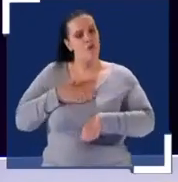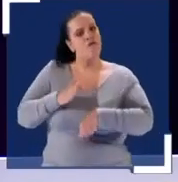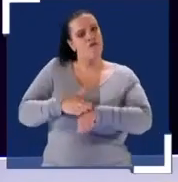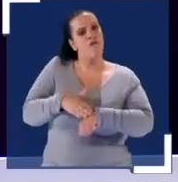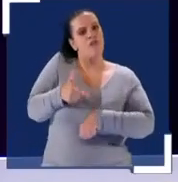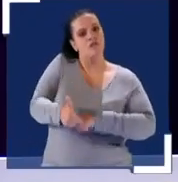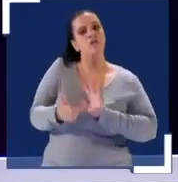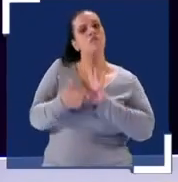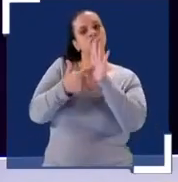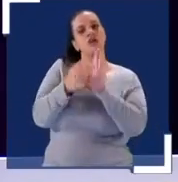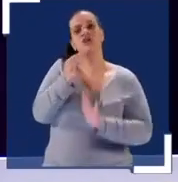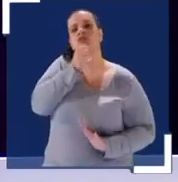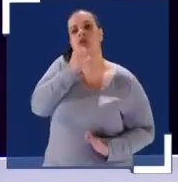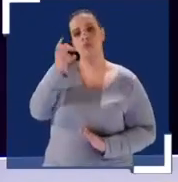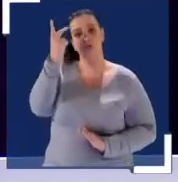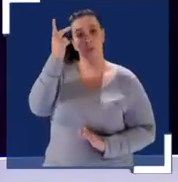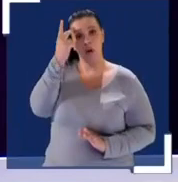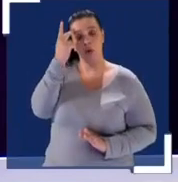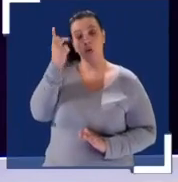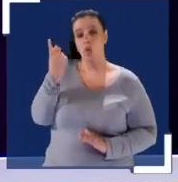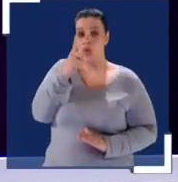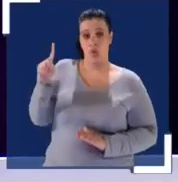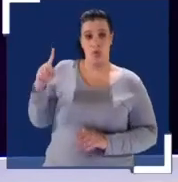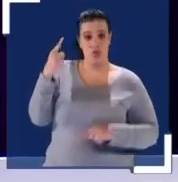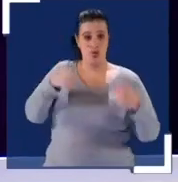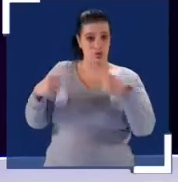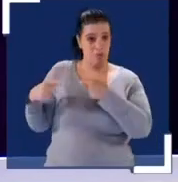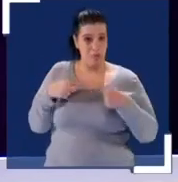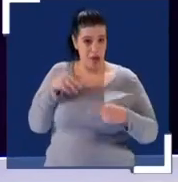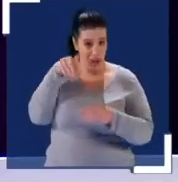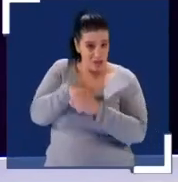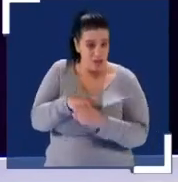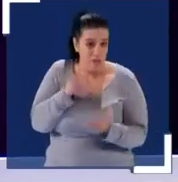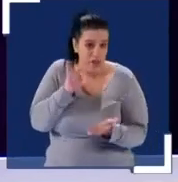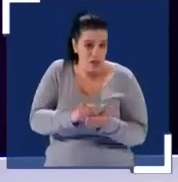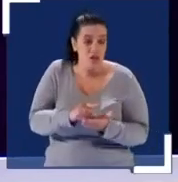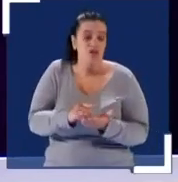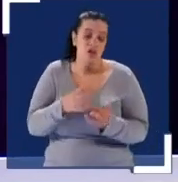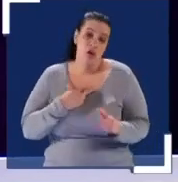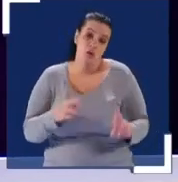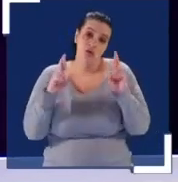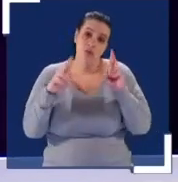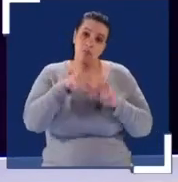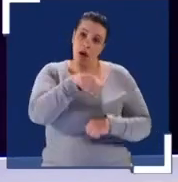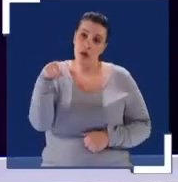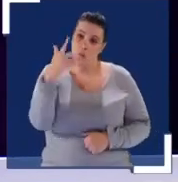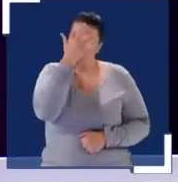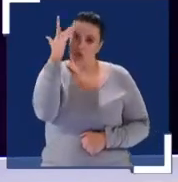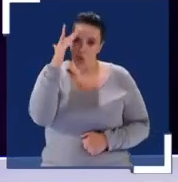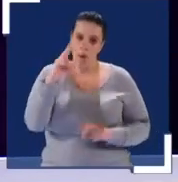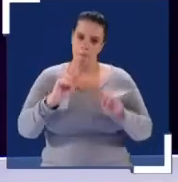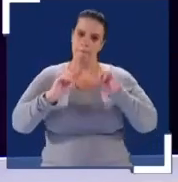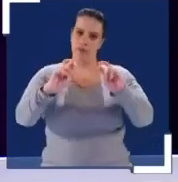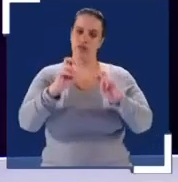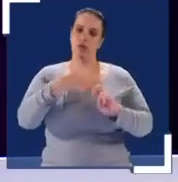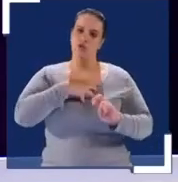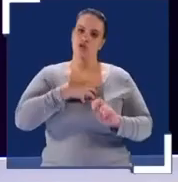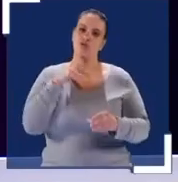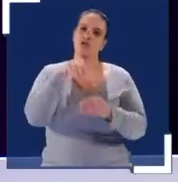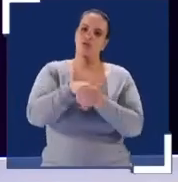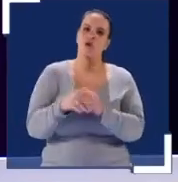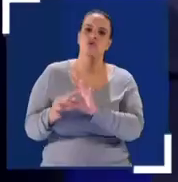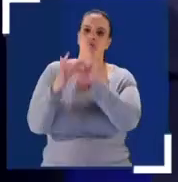por São Paulo. É a última das eleições que nós estamos disputando de verdade, e eu espero que as pessoas entendam essa posição e votem pela unidade do